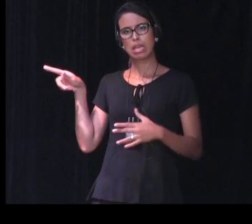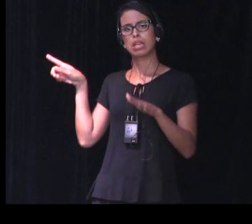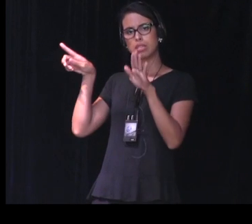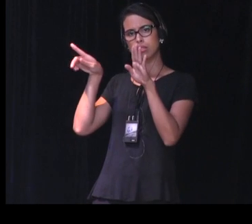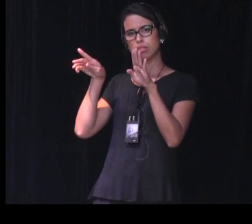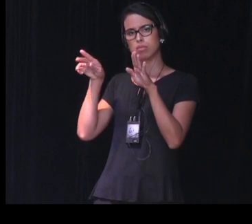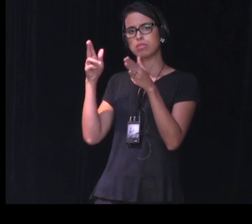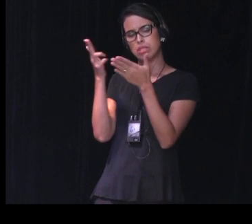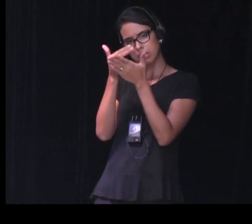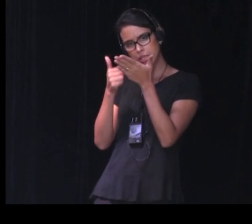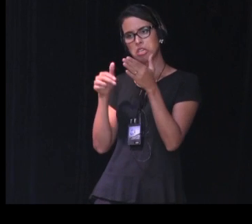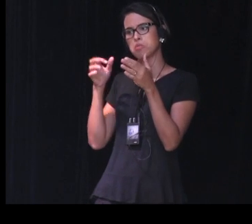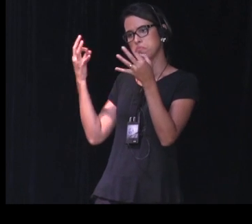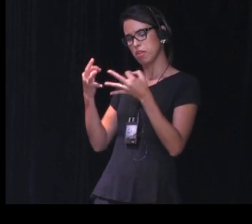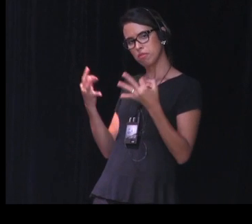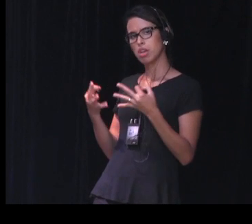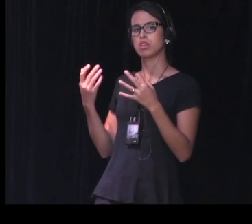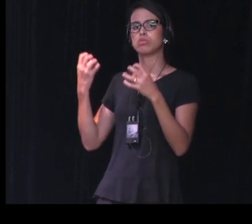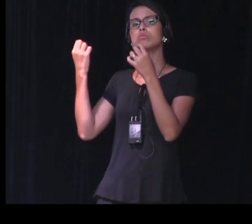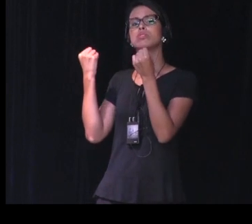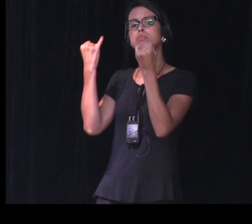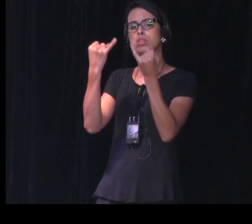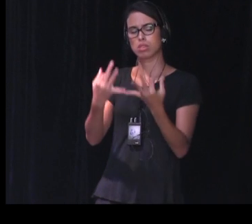como desenhista ou pintor.